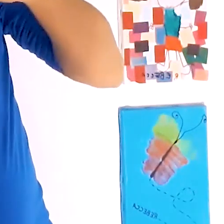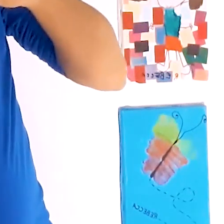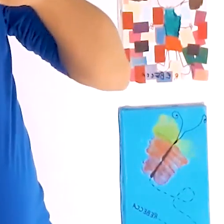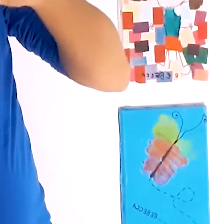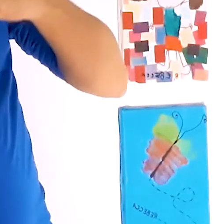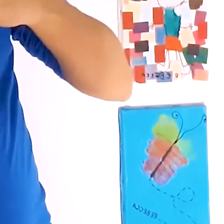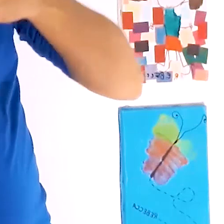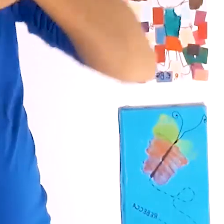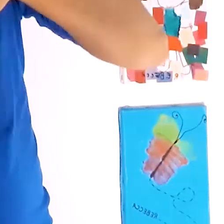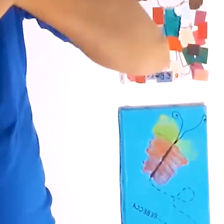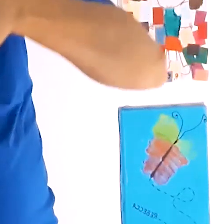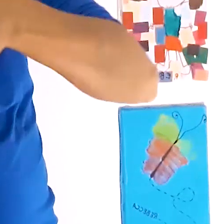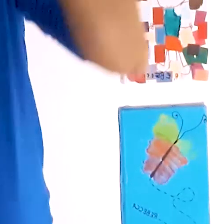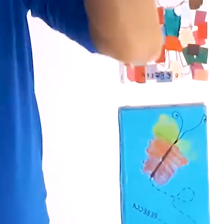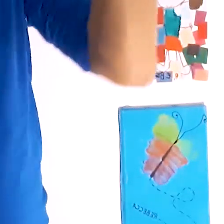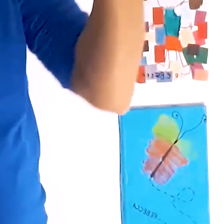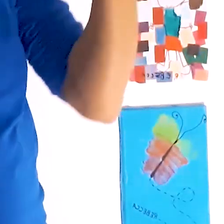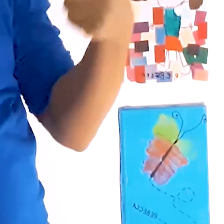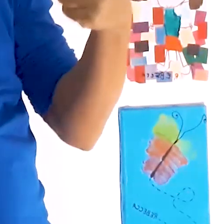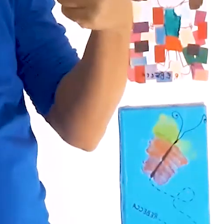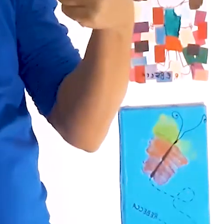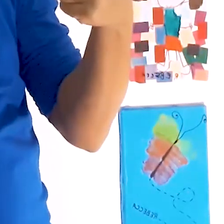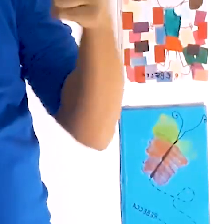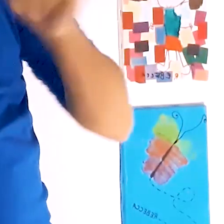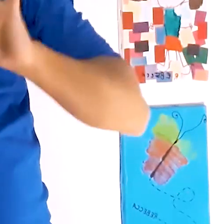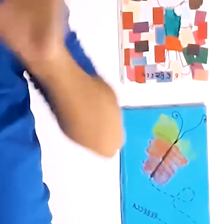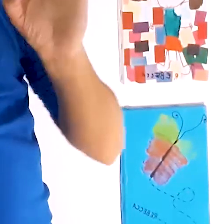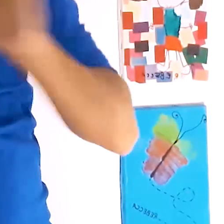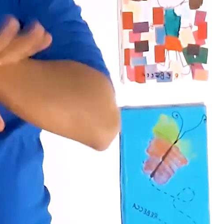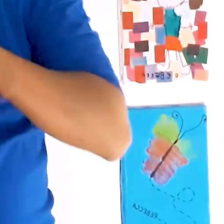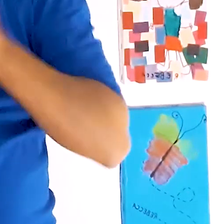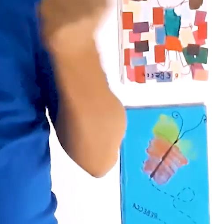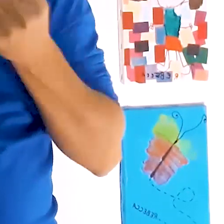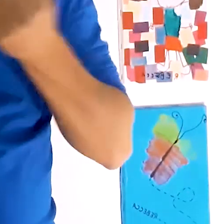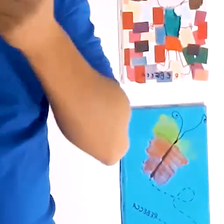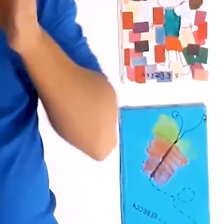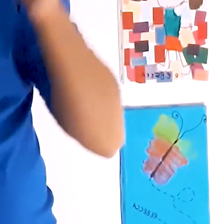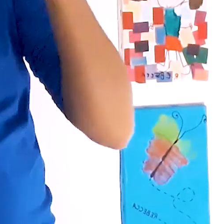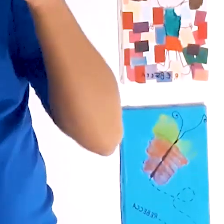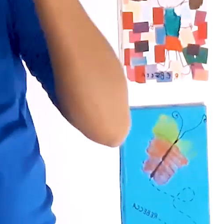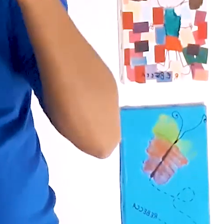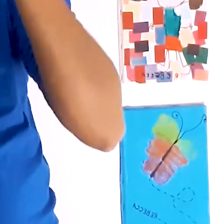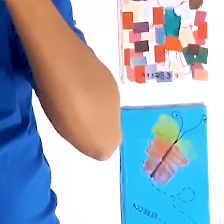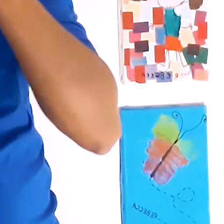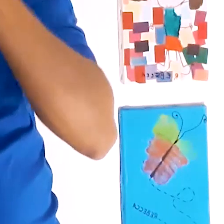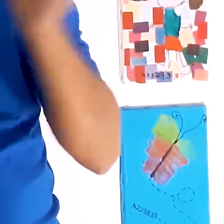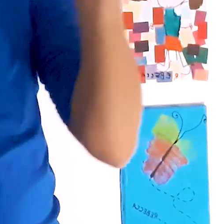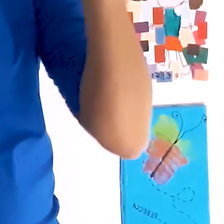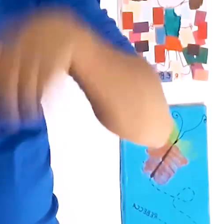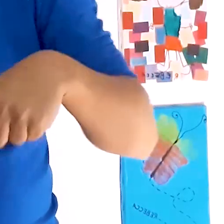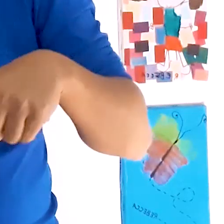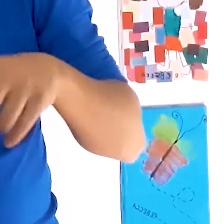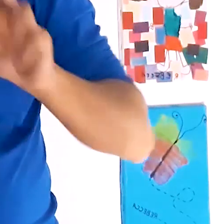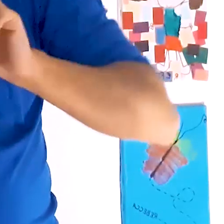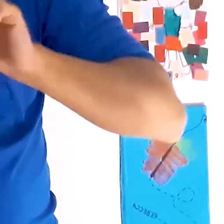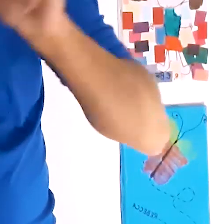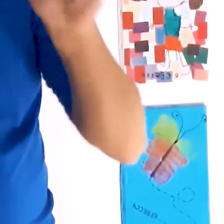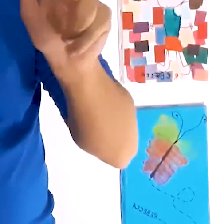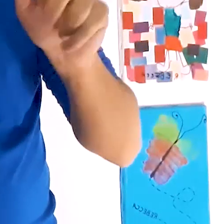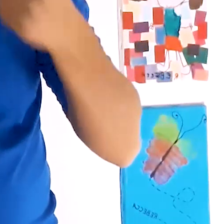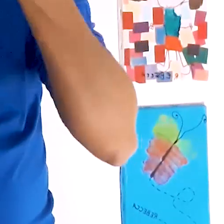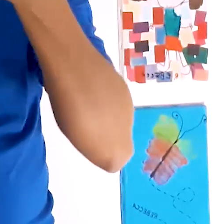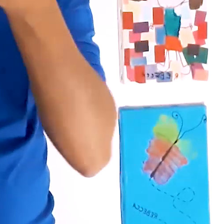até encher a bateria, onde tira esse plug e pronto. Ele pode dirigir de um lado para o outro.